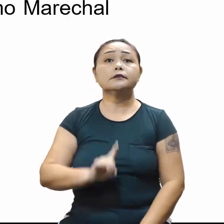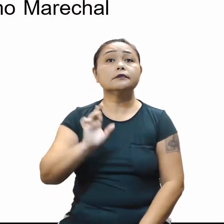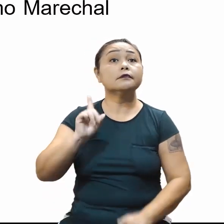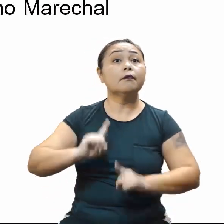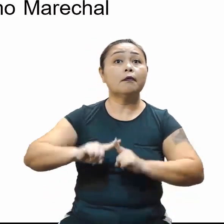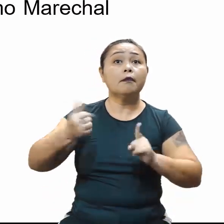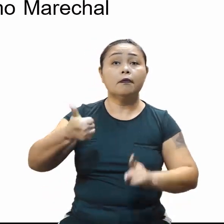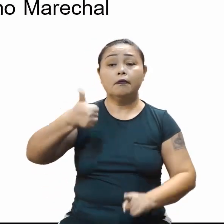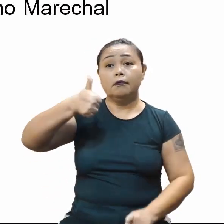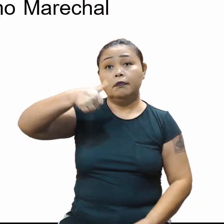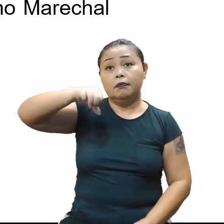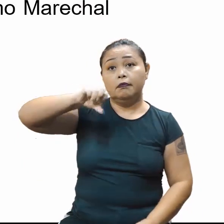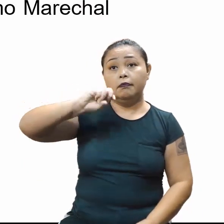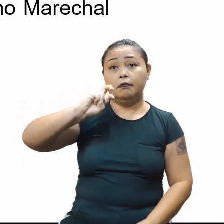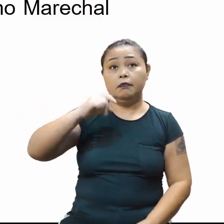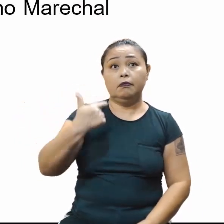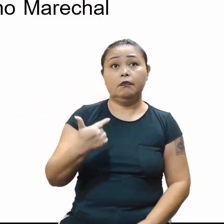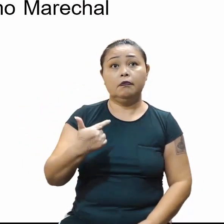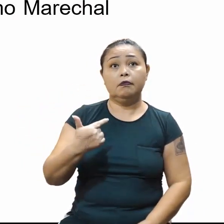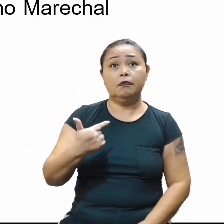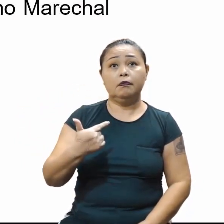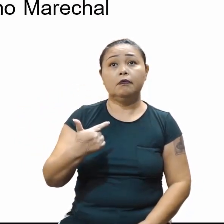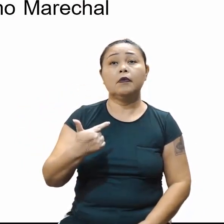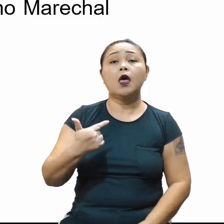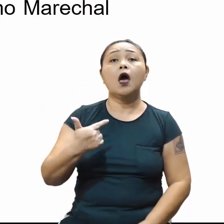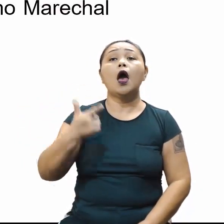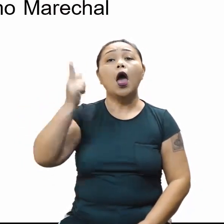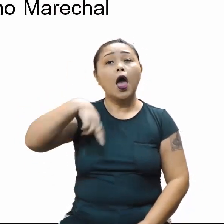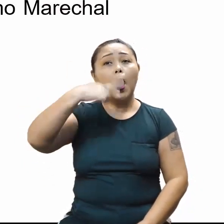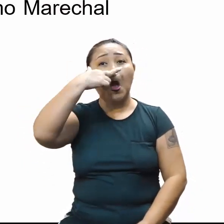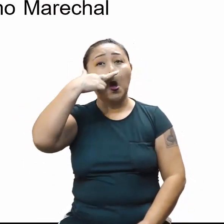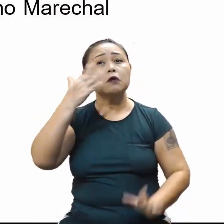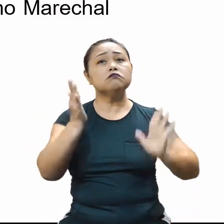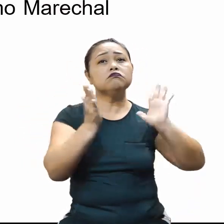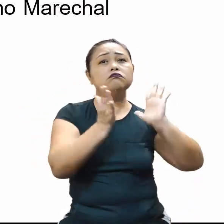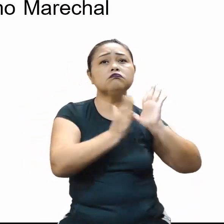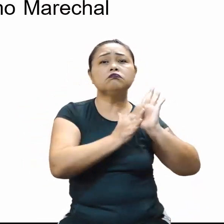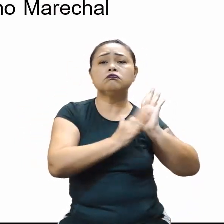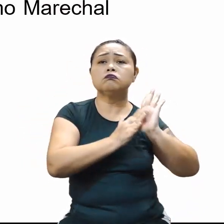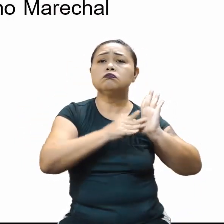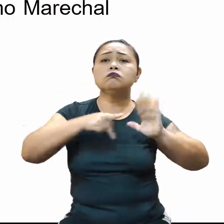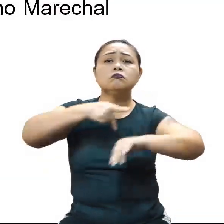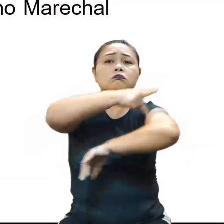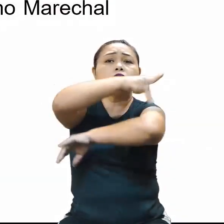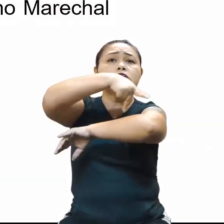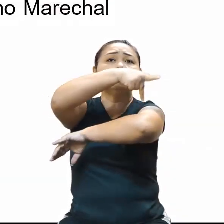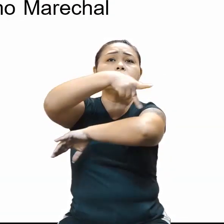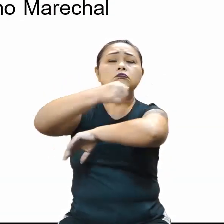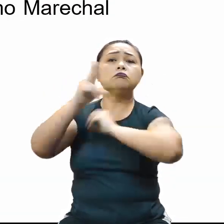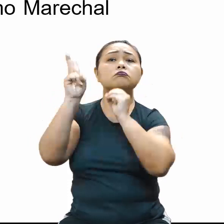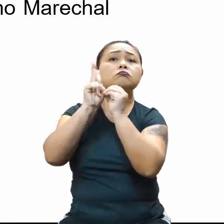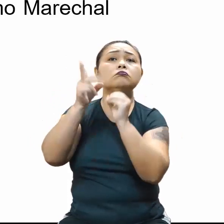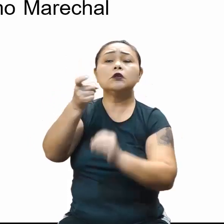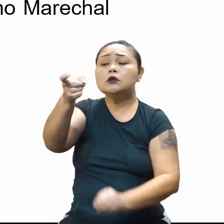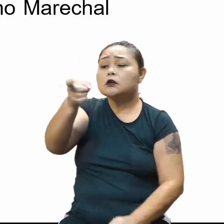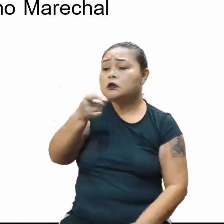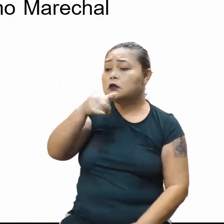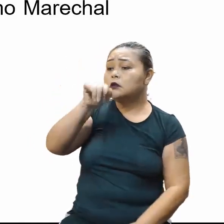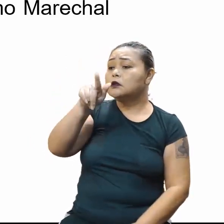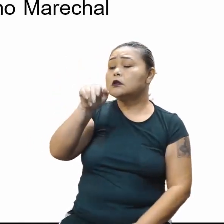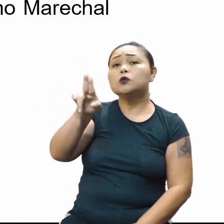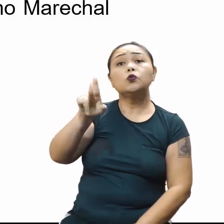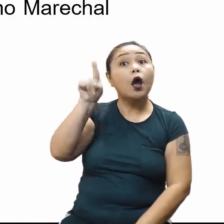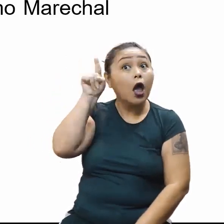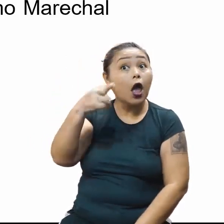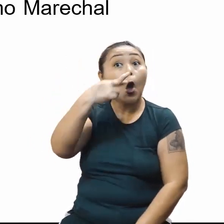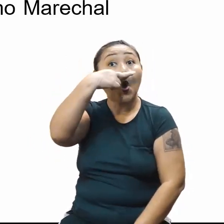Mas quando chegou em 1952, é Rondon que propõe a criação do Parque Indígena do Xingu.